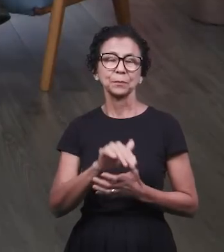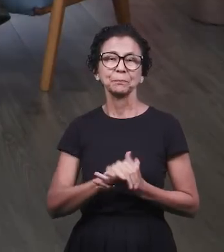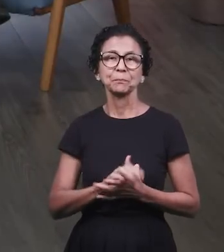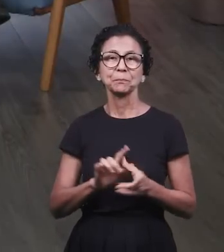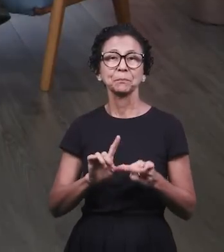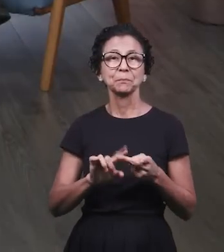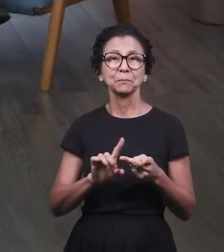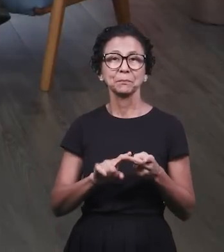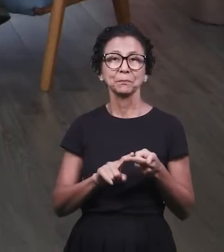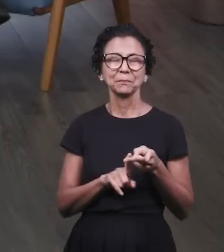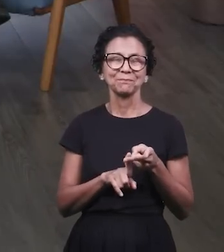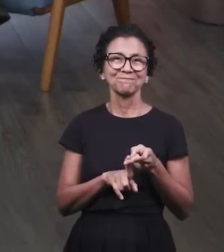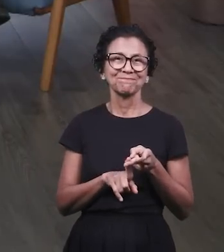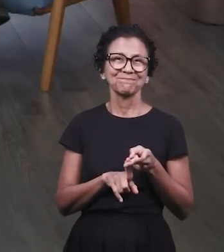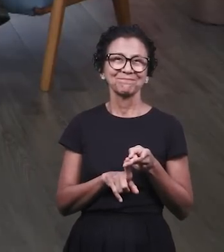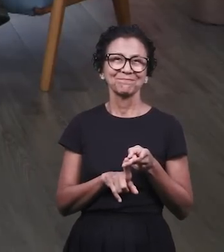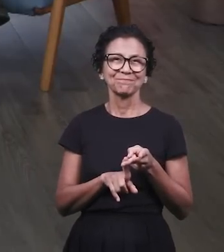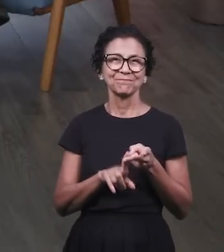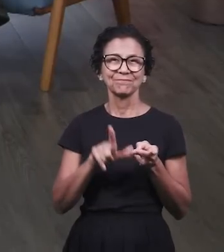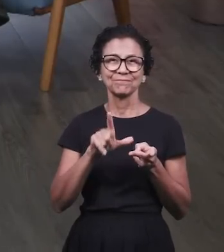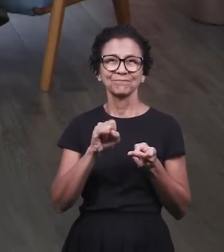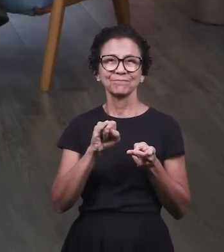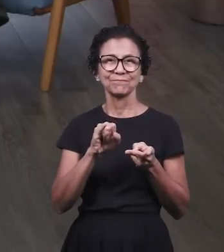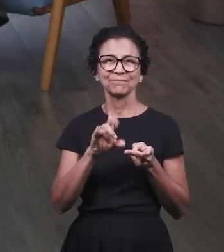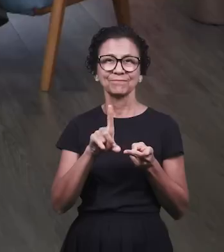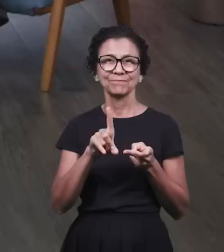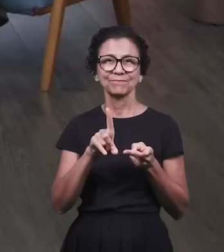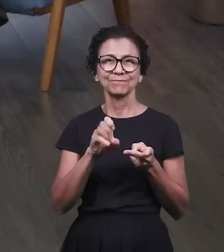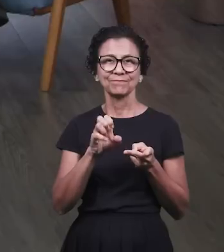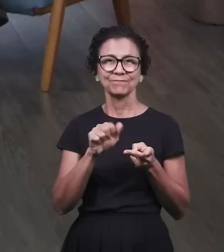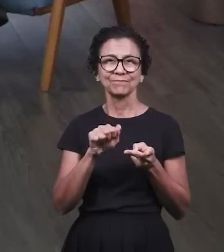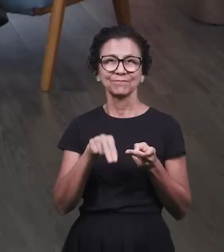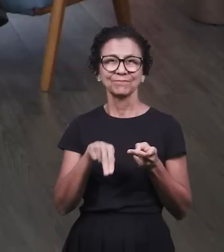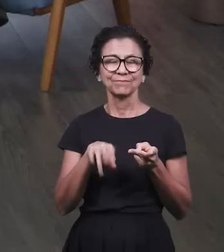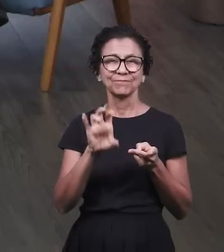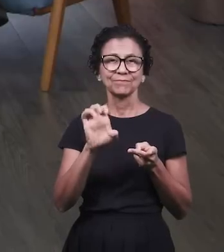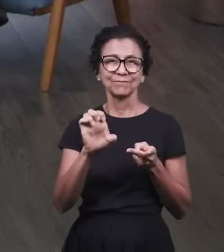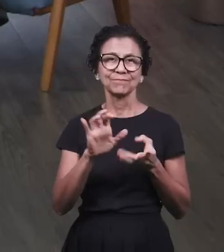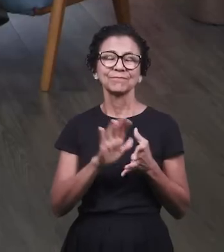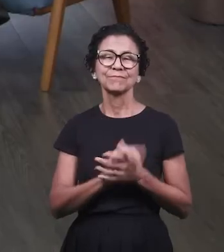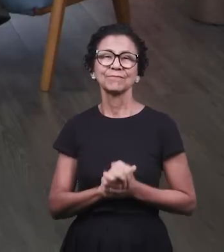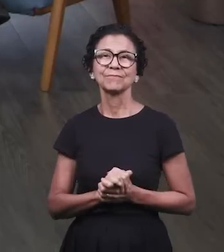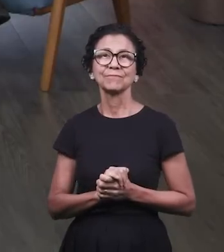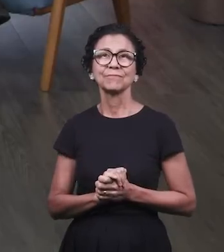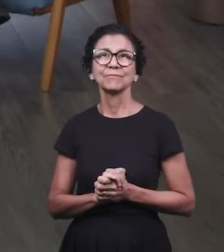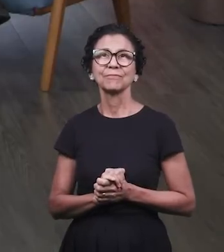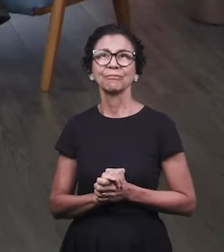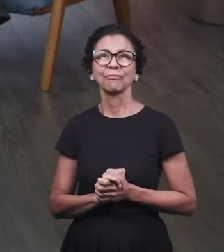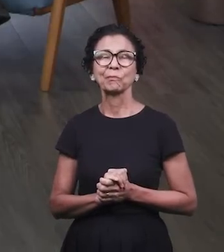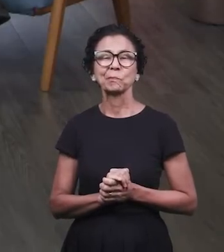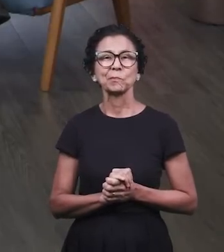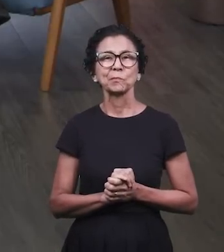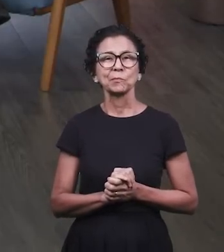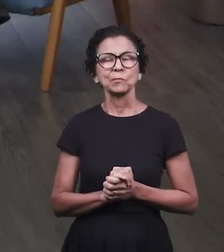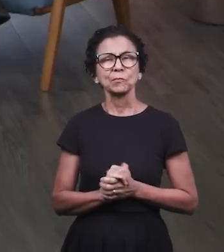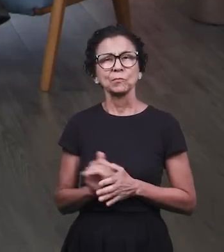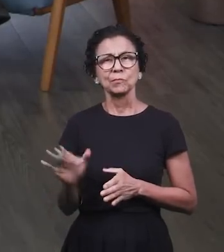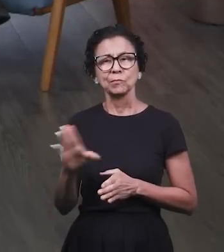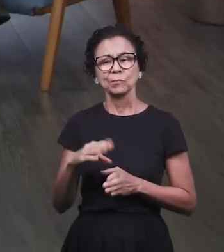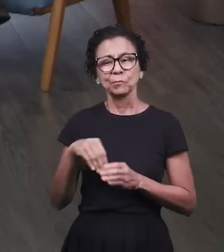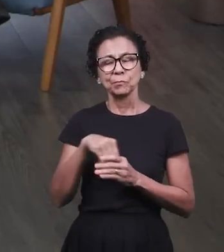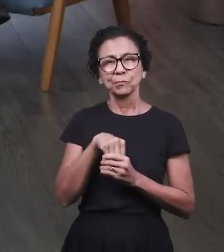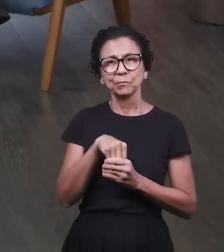Unidos, e a outra mensagem vem da nossa irmã Lidiane, que mandou o vídeo a partir da igreja de Haia, ou em Haia, na cidade de